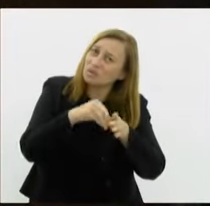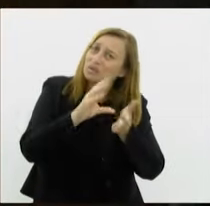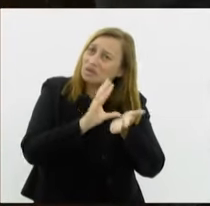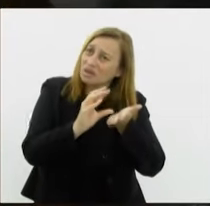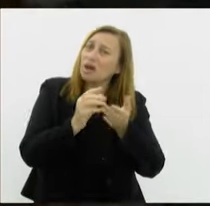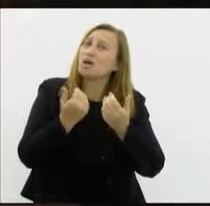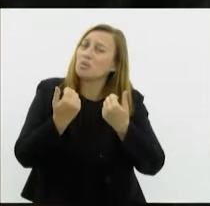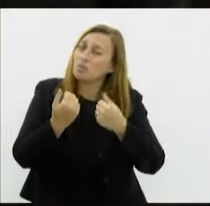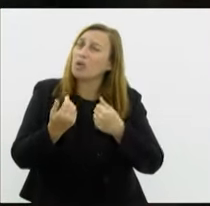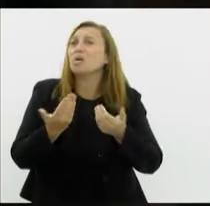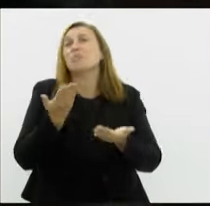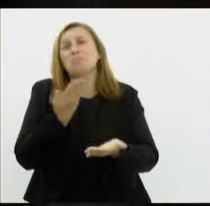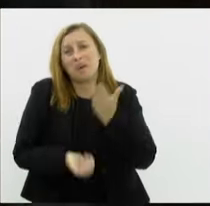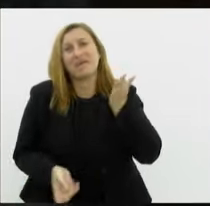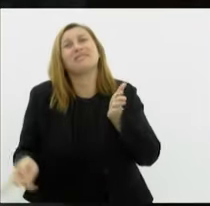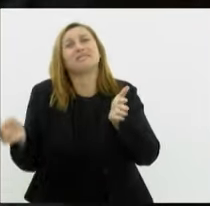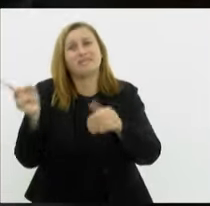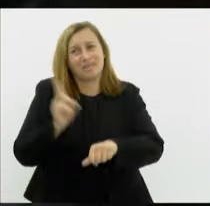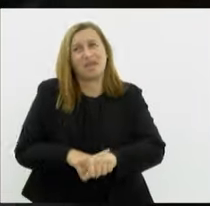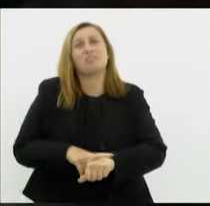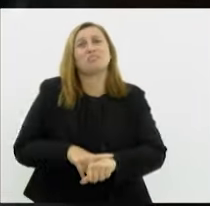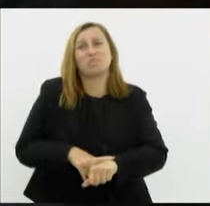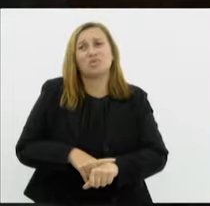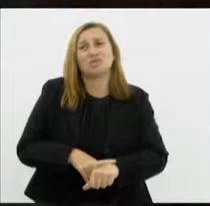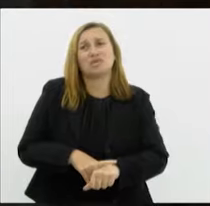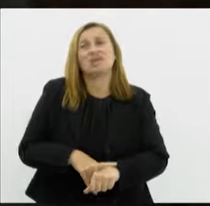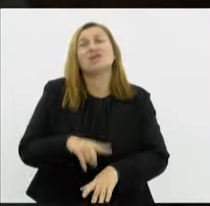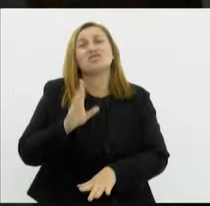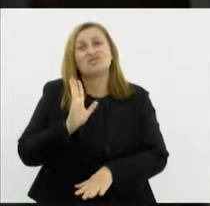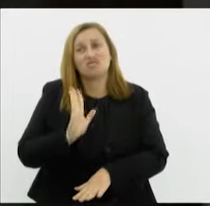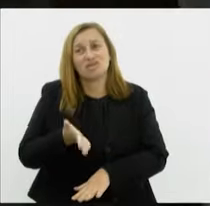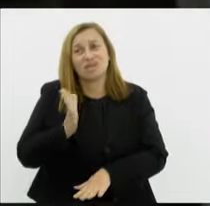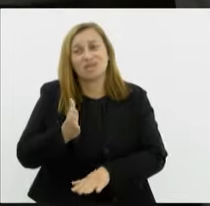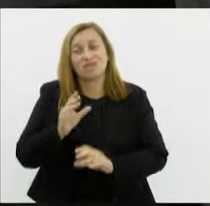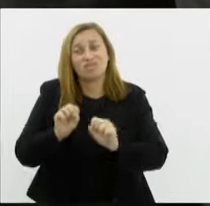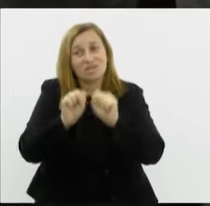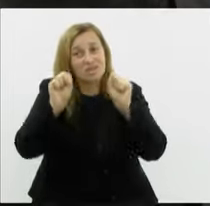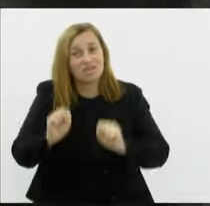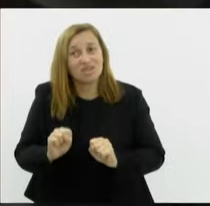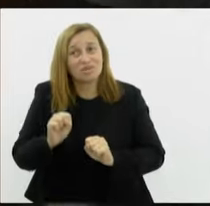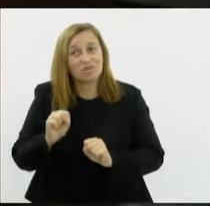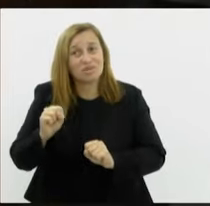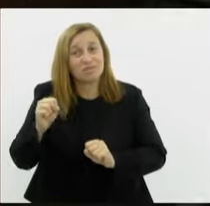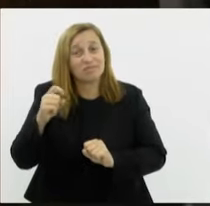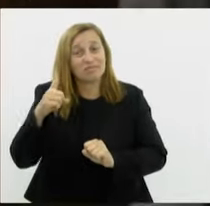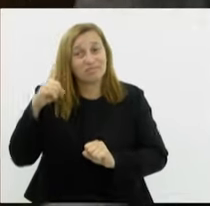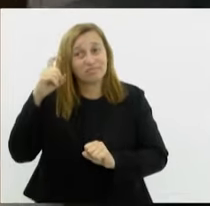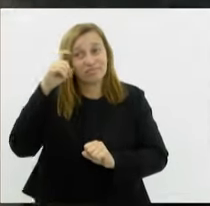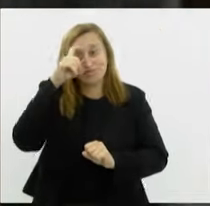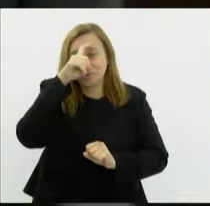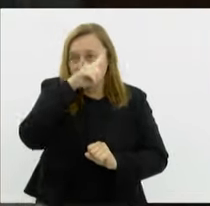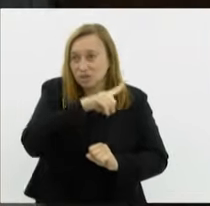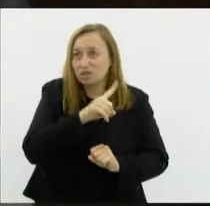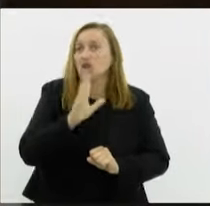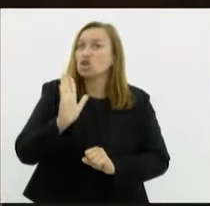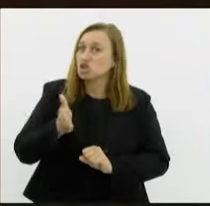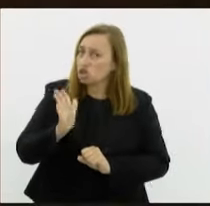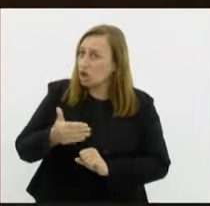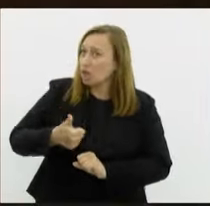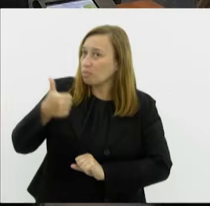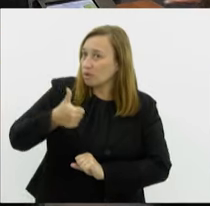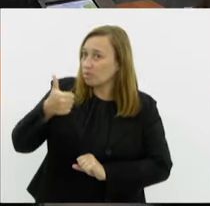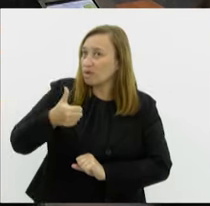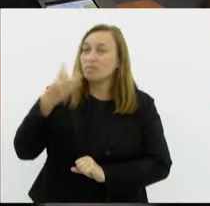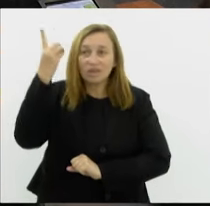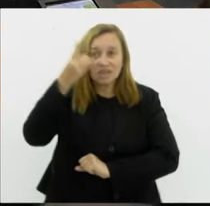A gente perde muito tempo e a gente já tem assim, um sistema que funciona mais... Eu já reservei os primeiros para deputado,